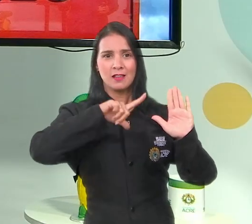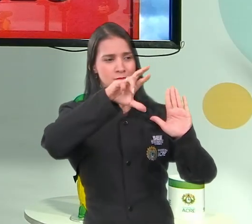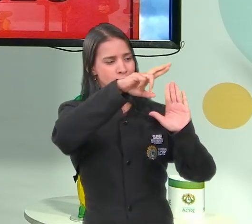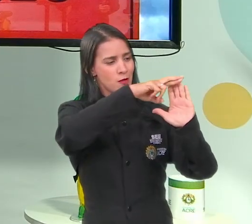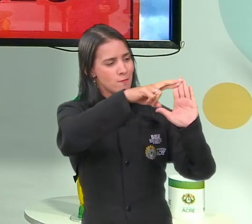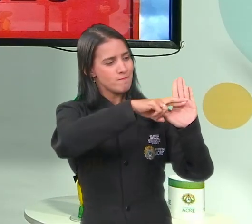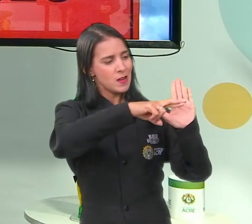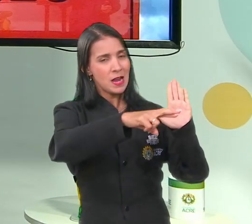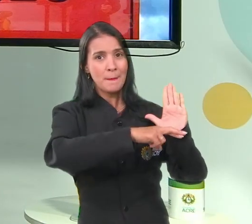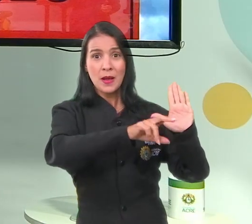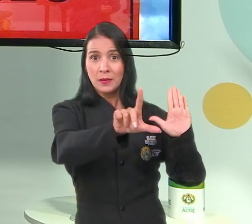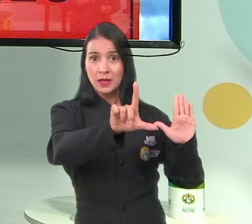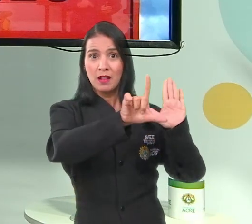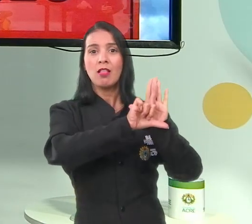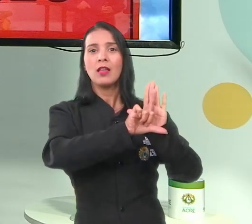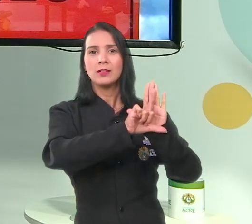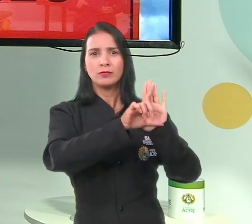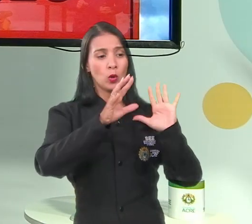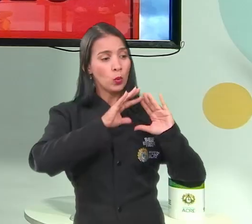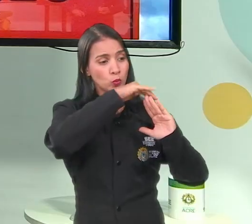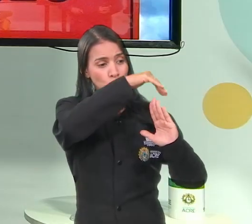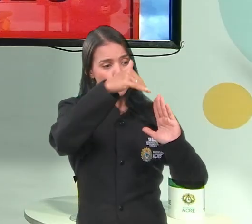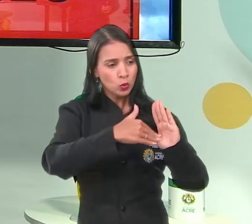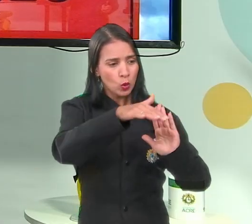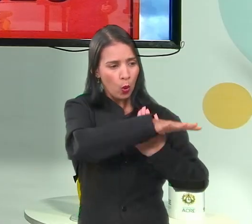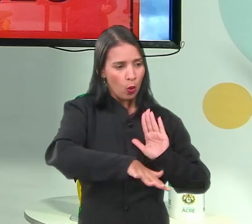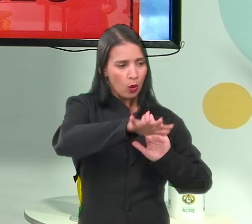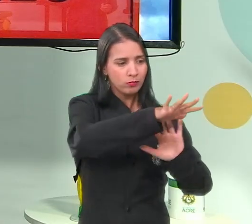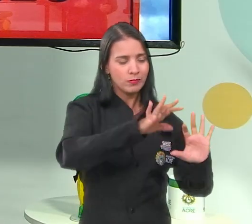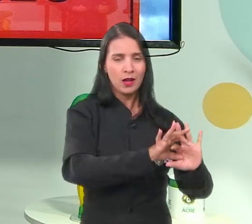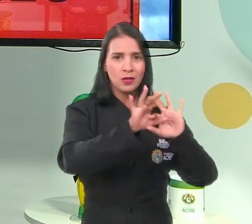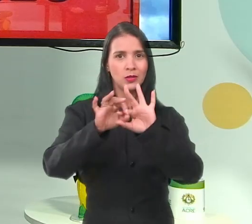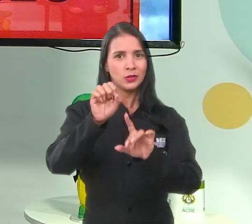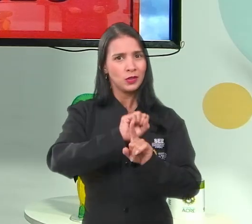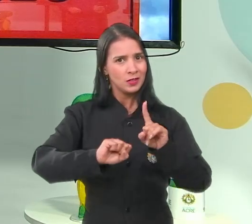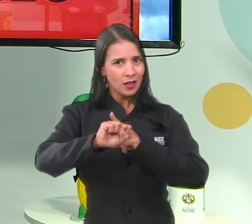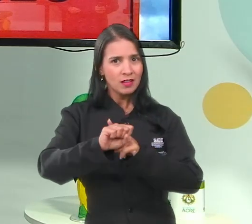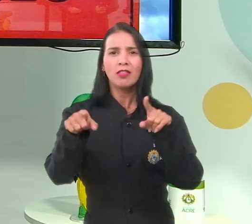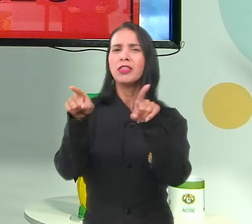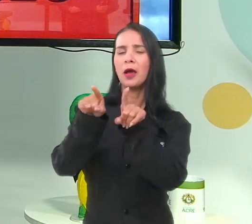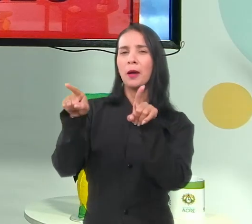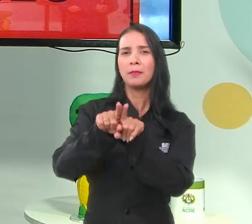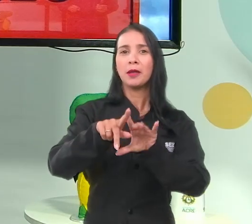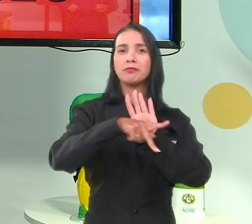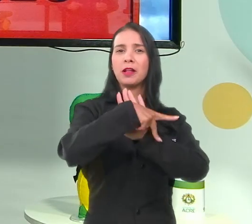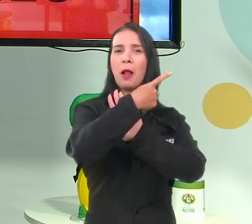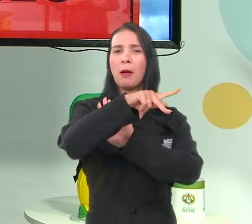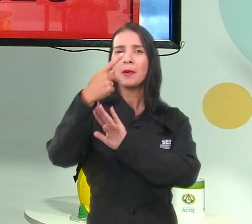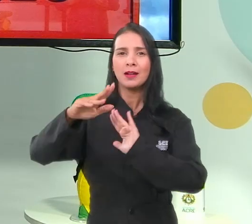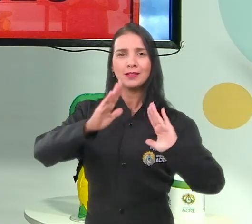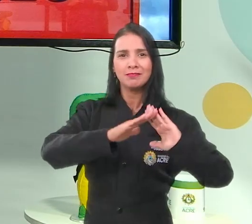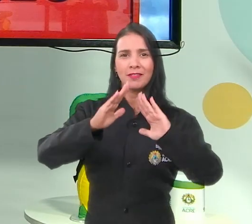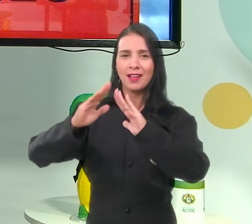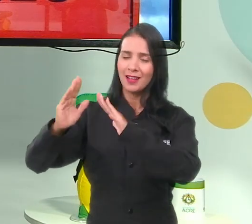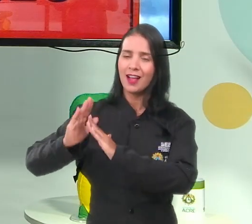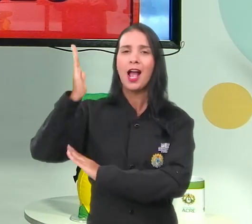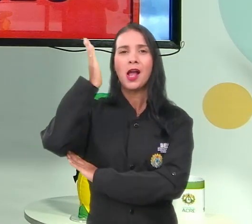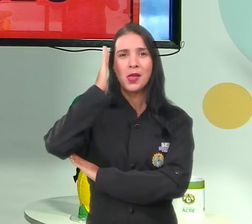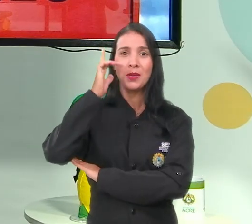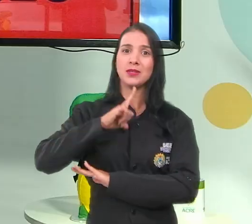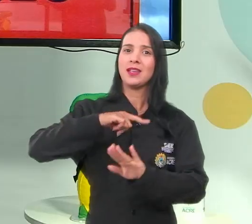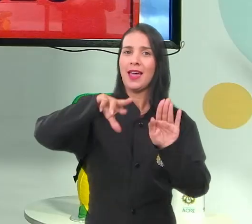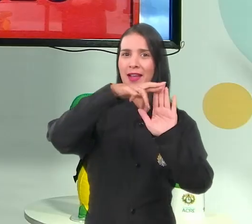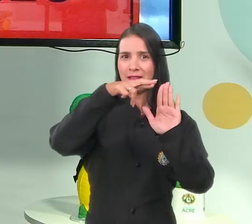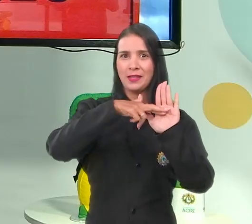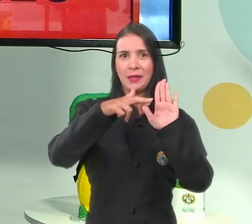os contextos sociais possuem regras. Até dentro da sua casa possui regras. Porque há uma convivência